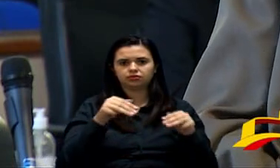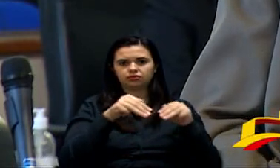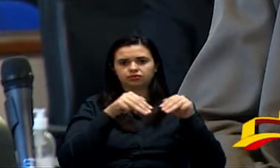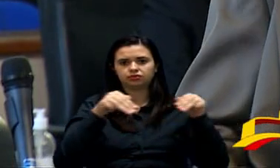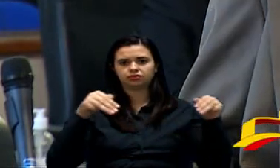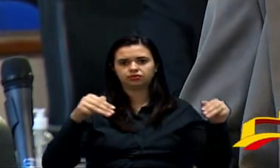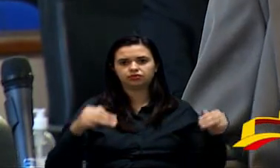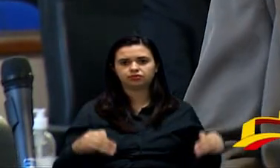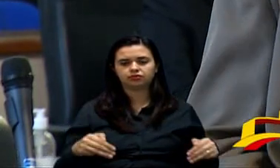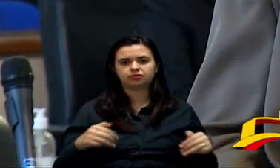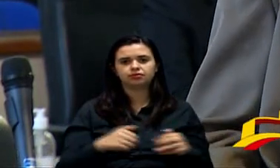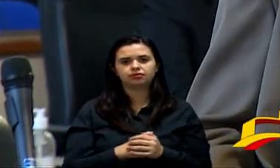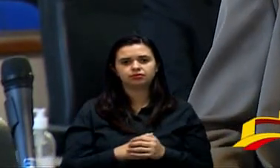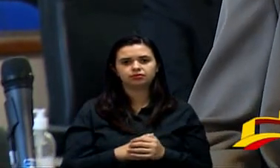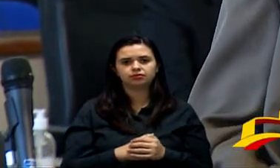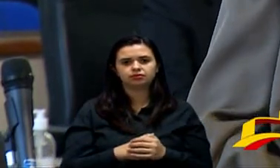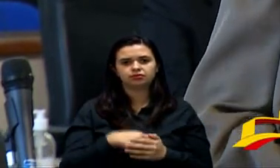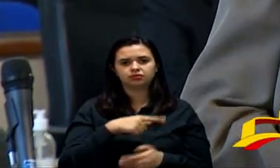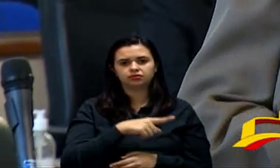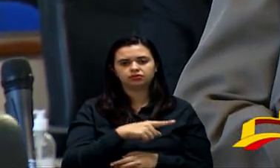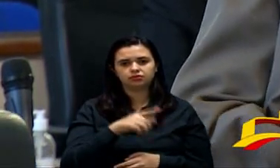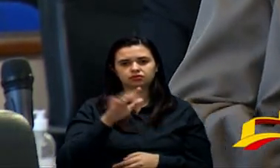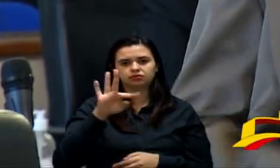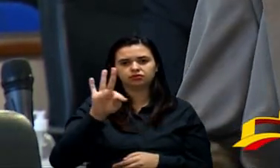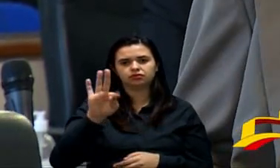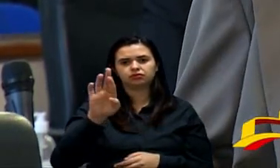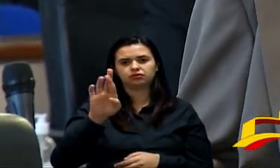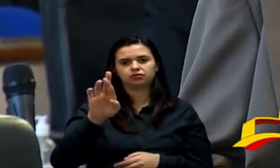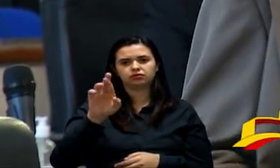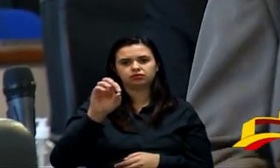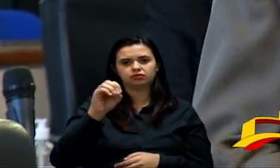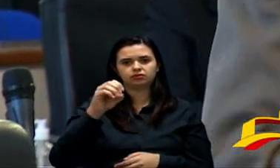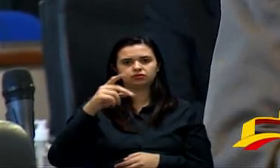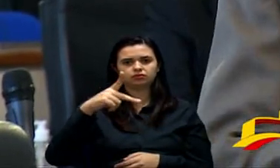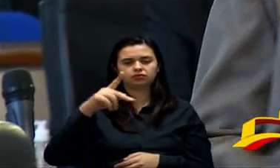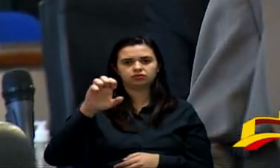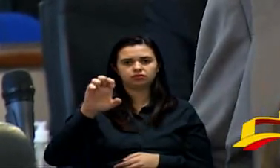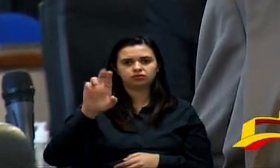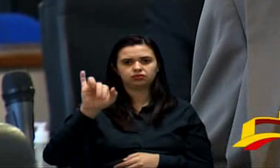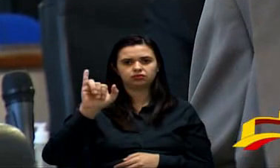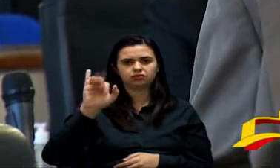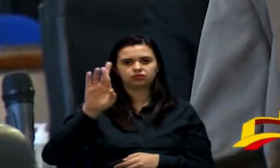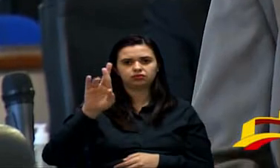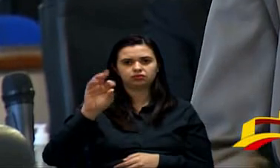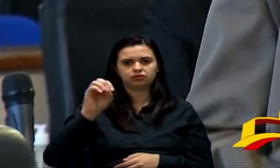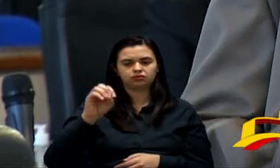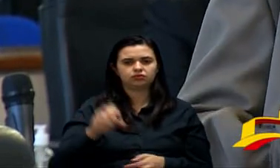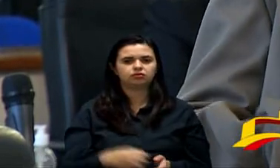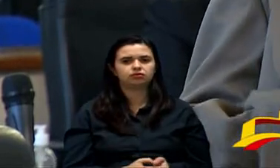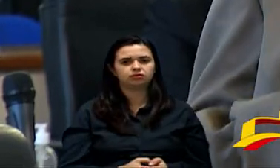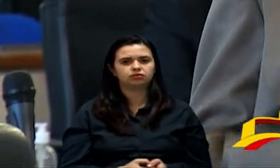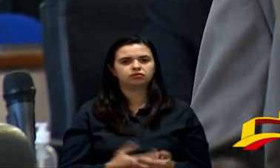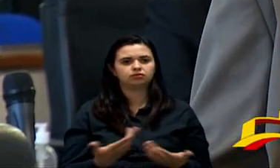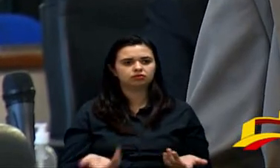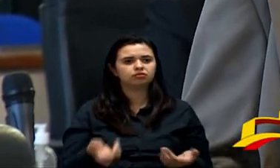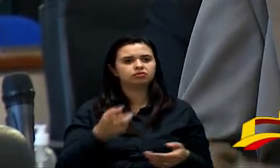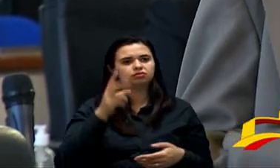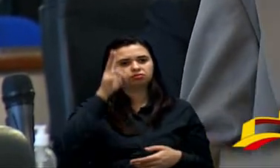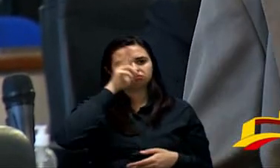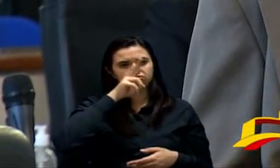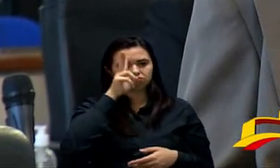temos o Museu do Tropeirismo até agora na cidade. Nossos historiadores andam aí, para cima e para baixo, tendo seus